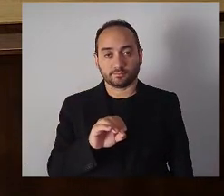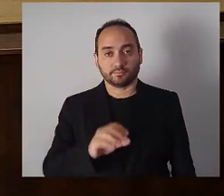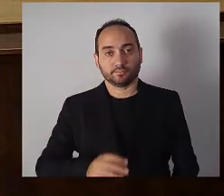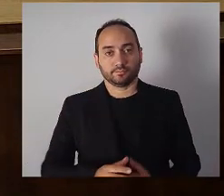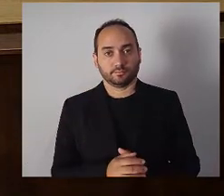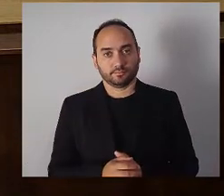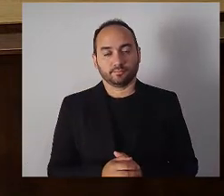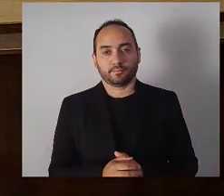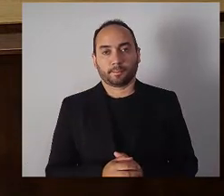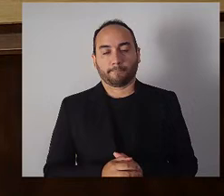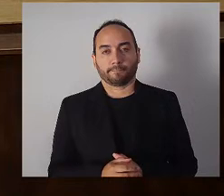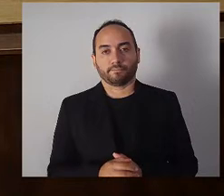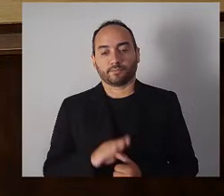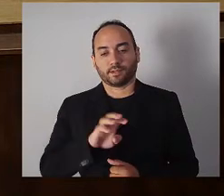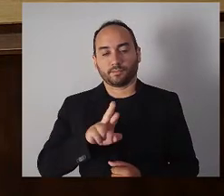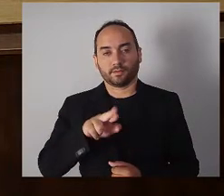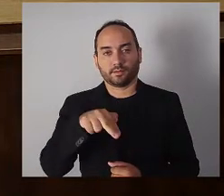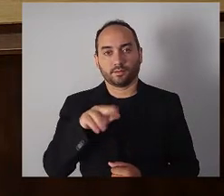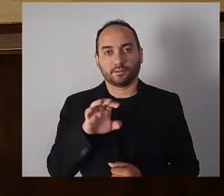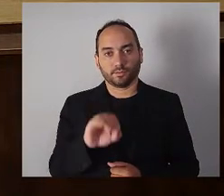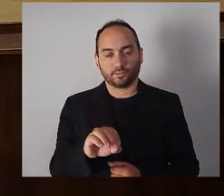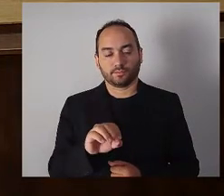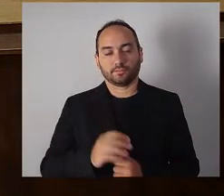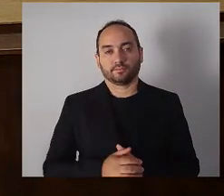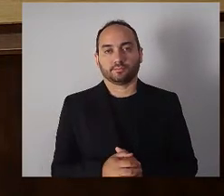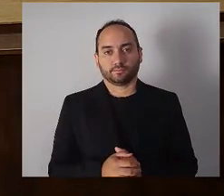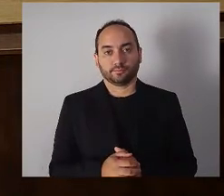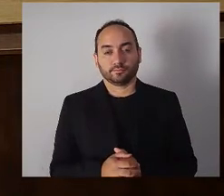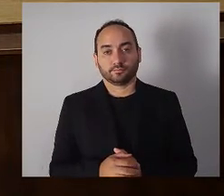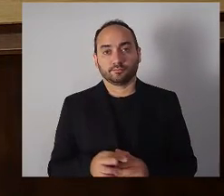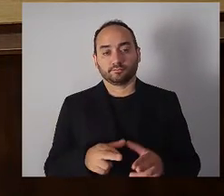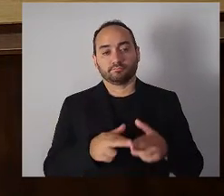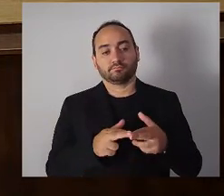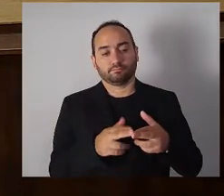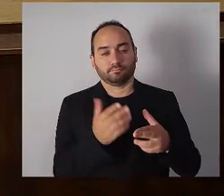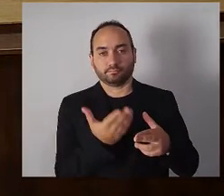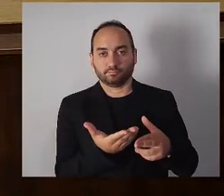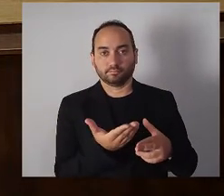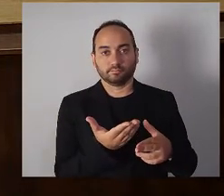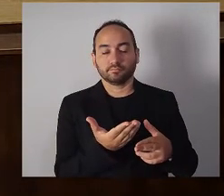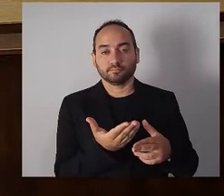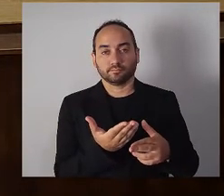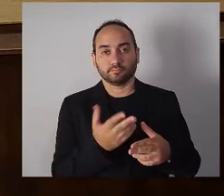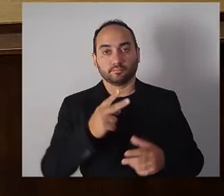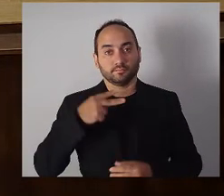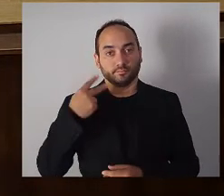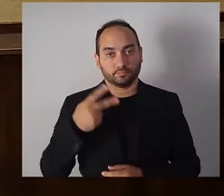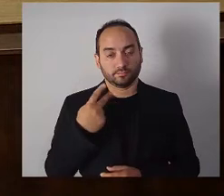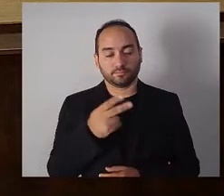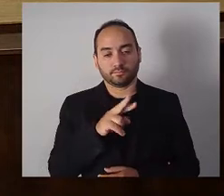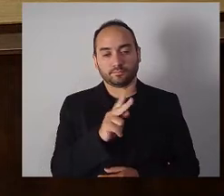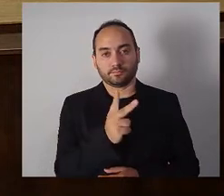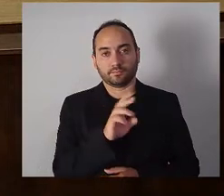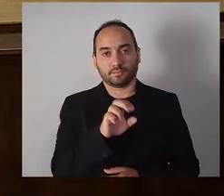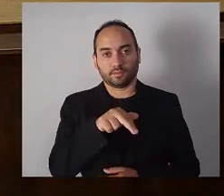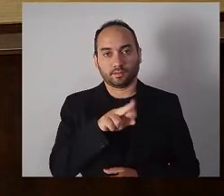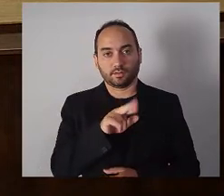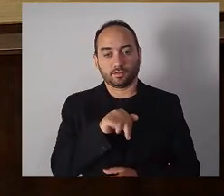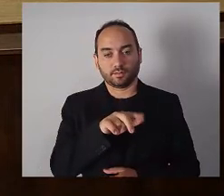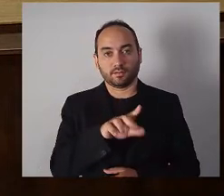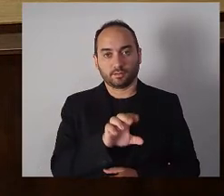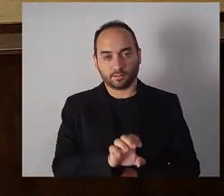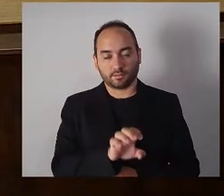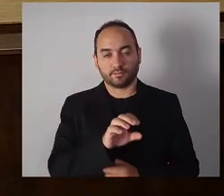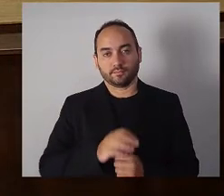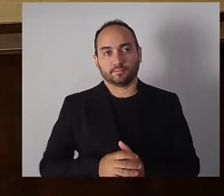Noronha e Breno José Rolim Chaves. O requerido para o vereador Henrique Mauro de Azevedo,